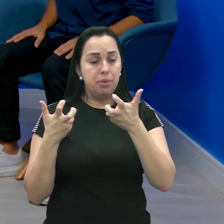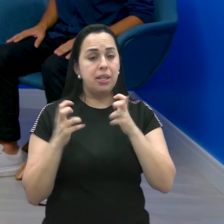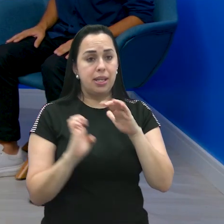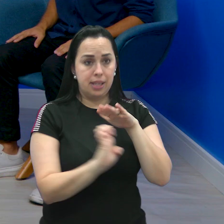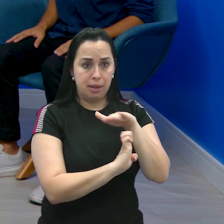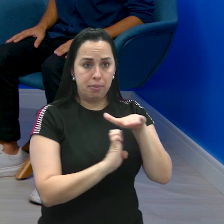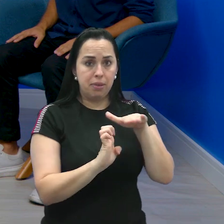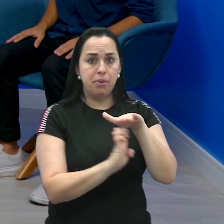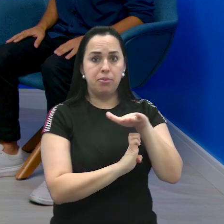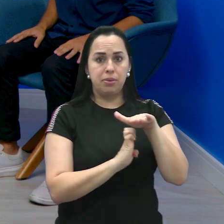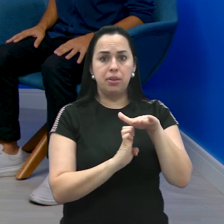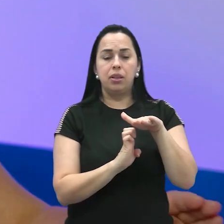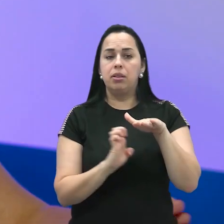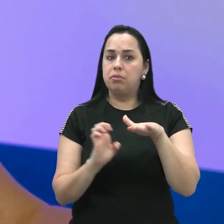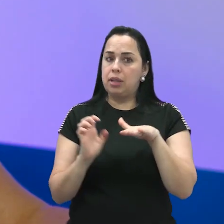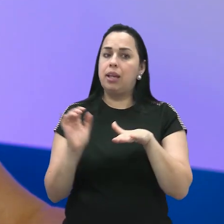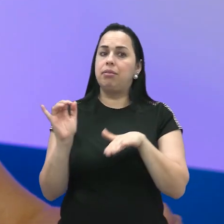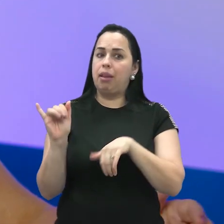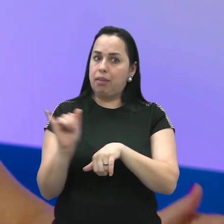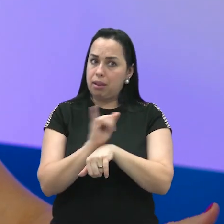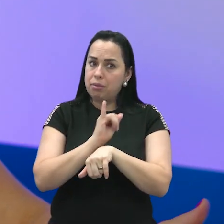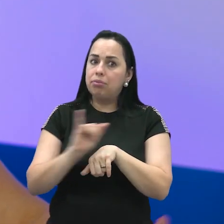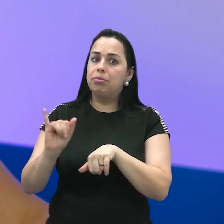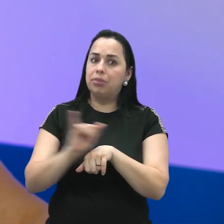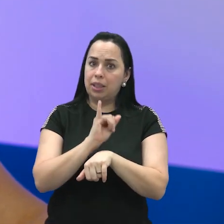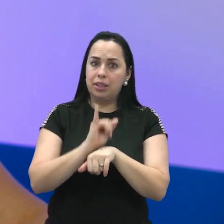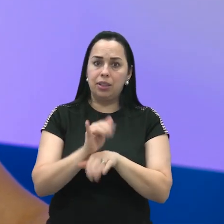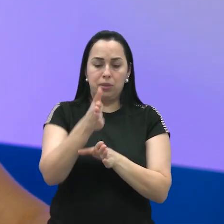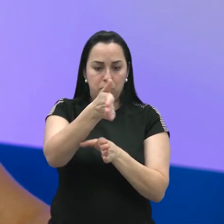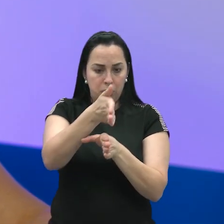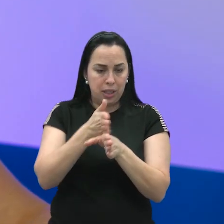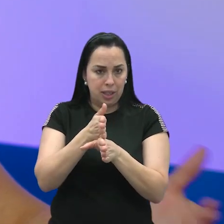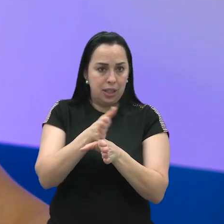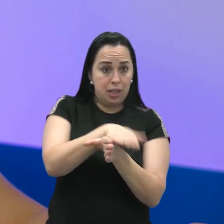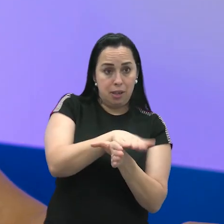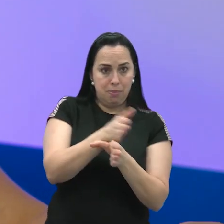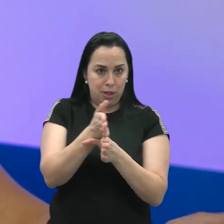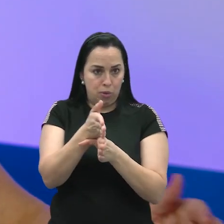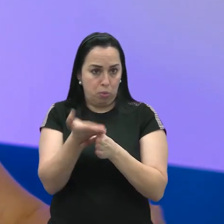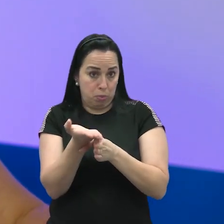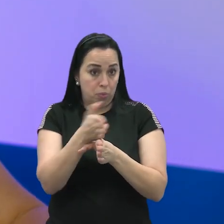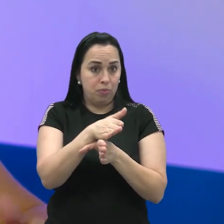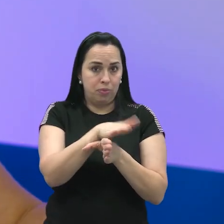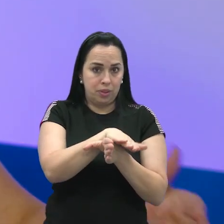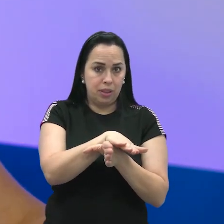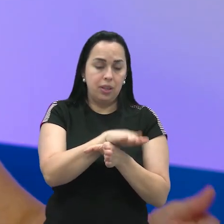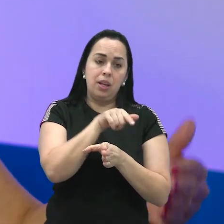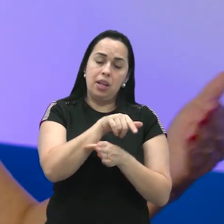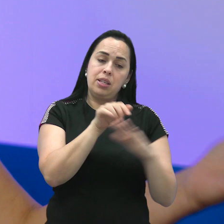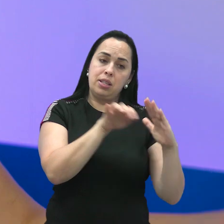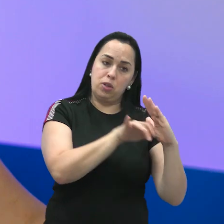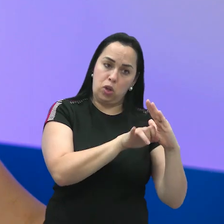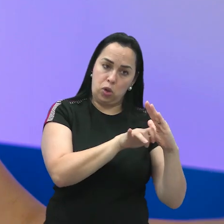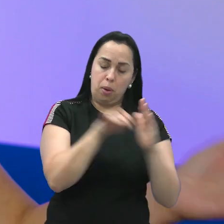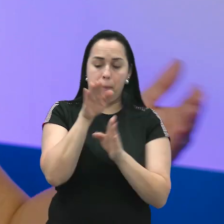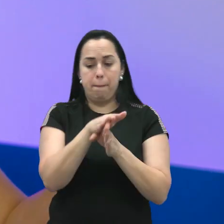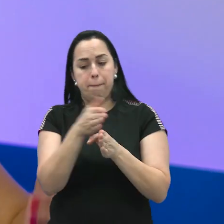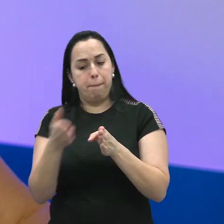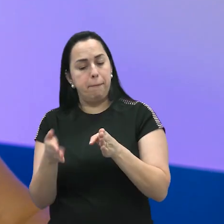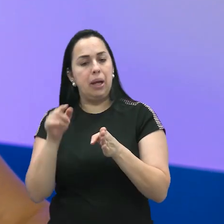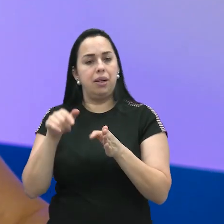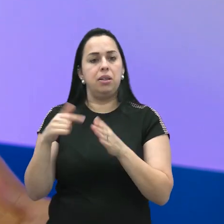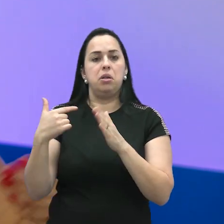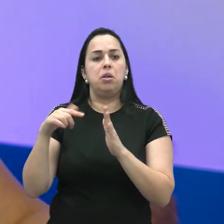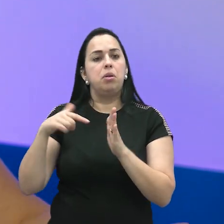que as empresas têm encontrado um caminho do meio, que é o caminho do híbrido, né? Então, mesclando um pouco de home office com